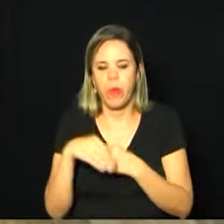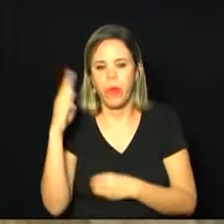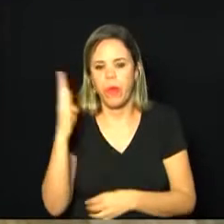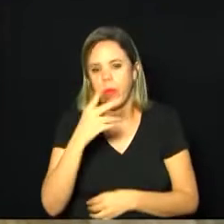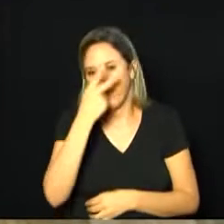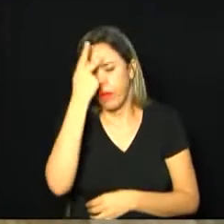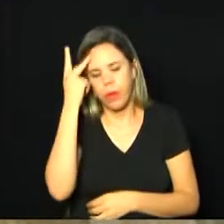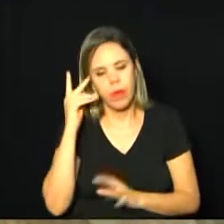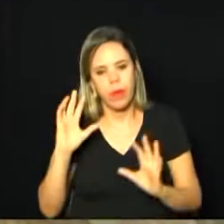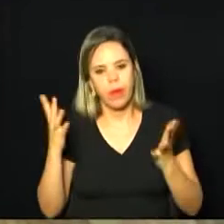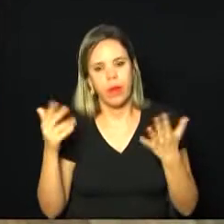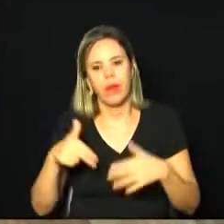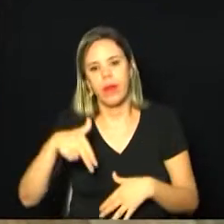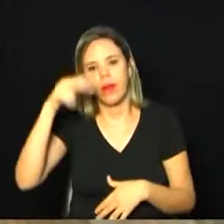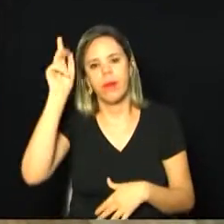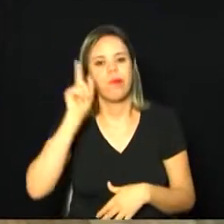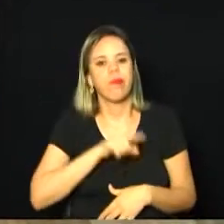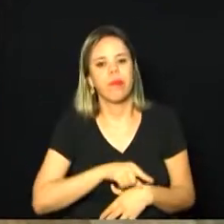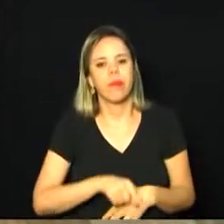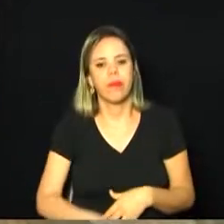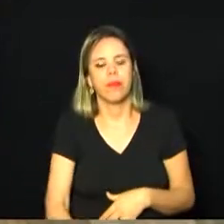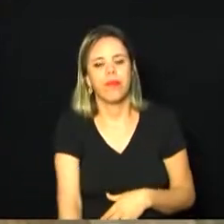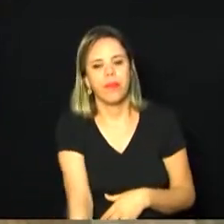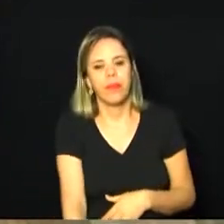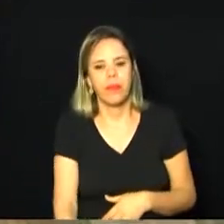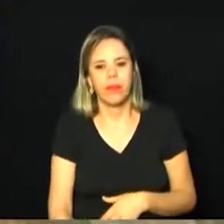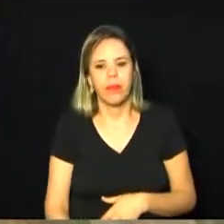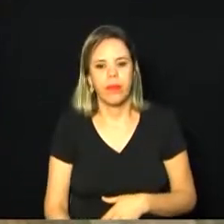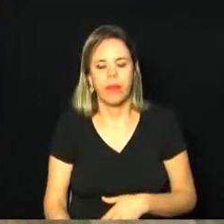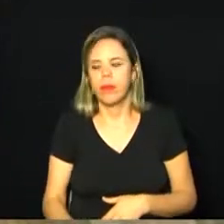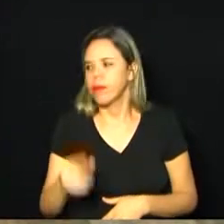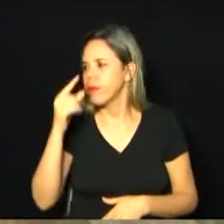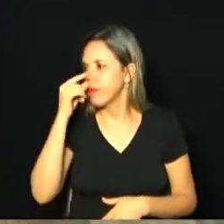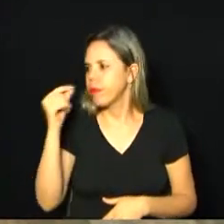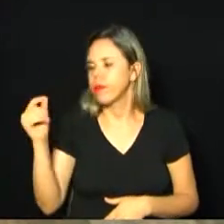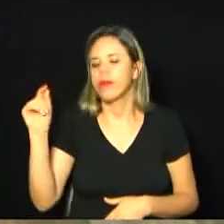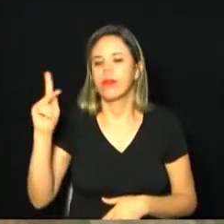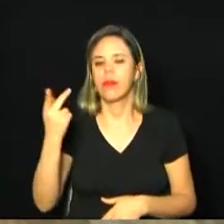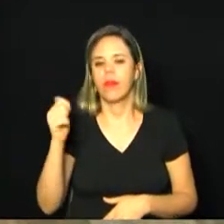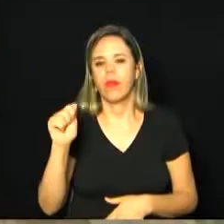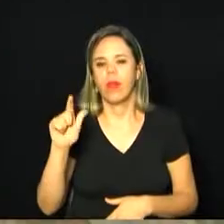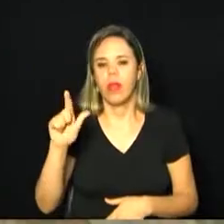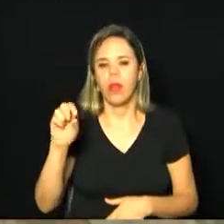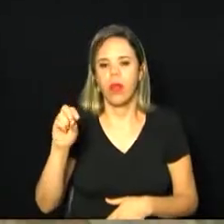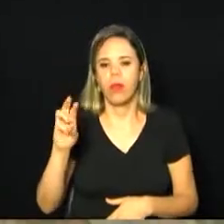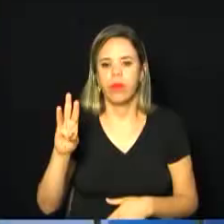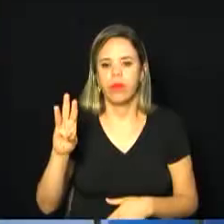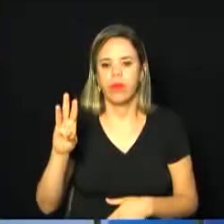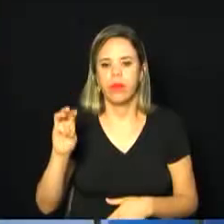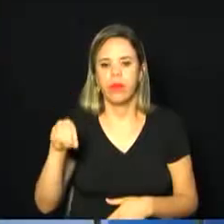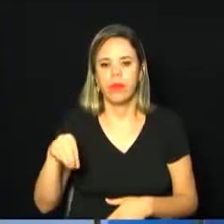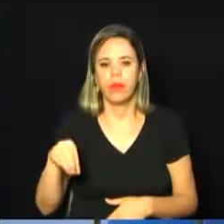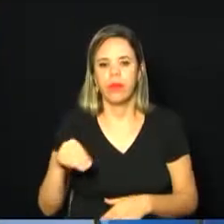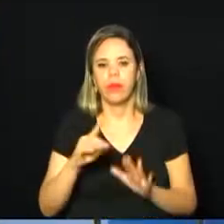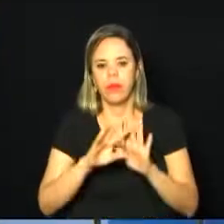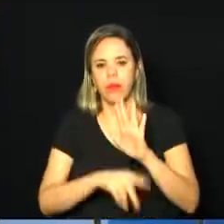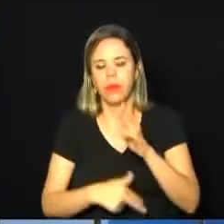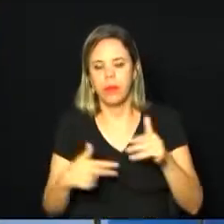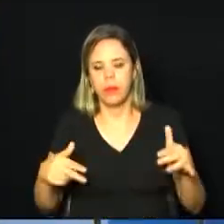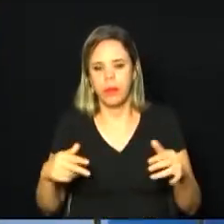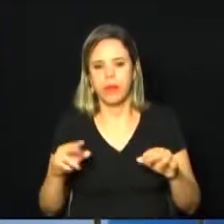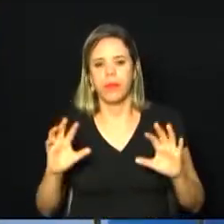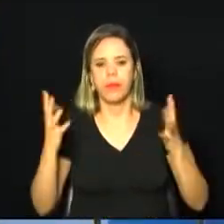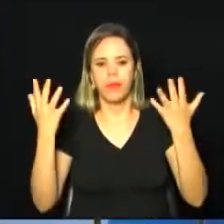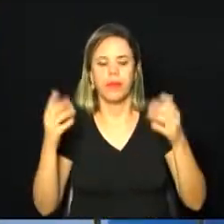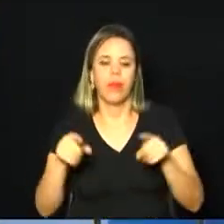brasileiros uma festa norte-americana né o Halloween e nesse clima a feira ripe também tem uma série de atividades